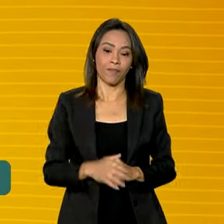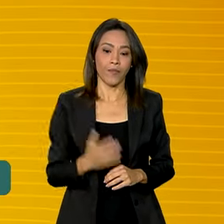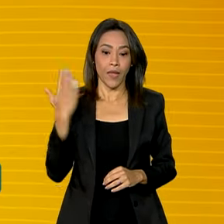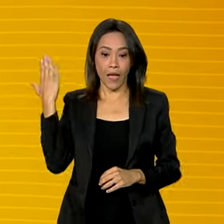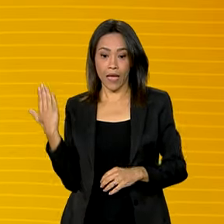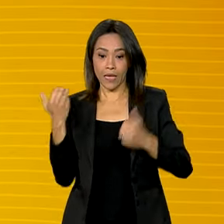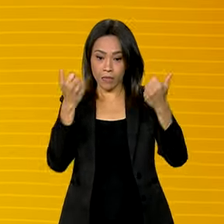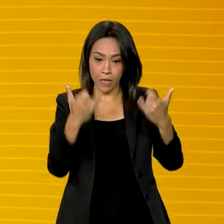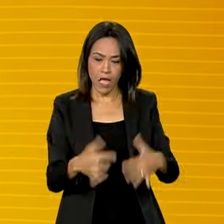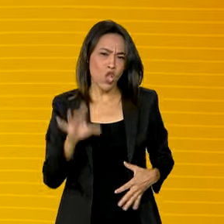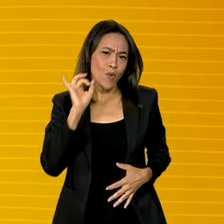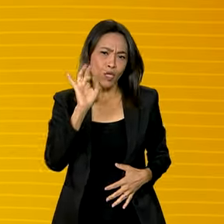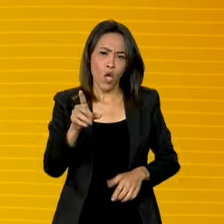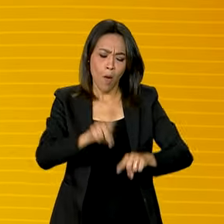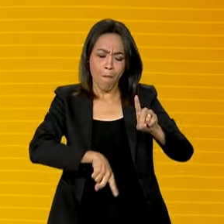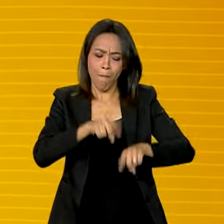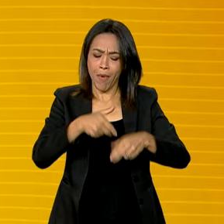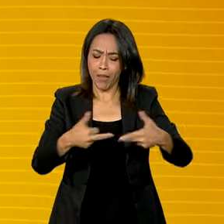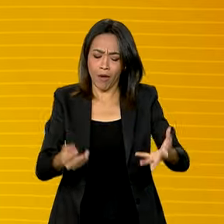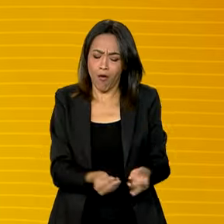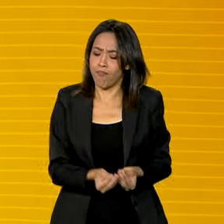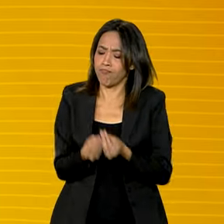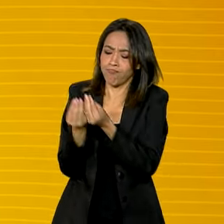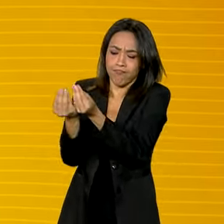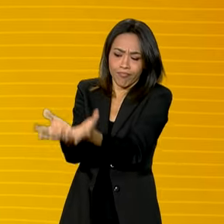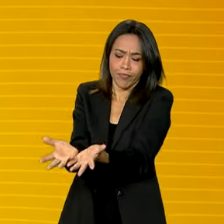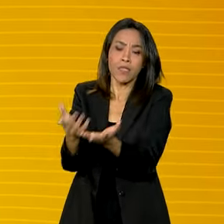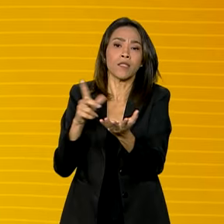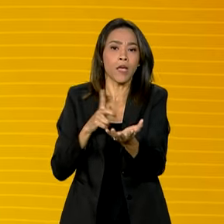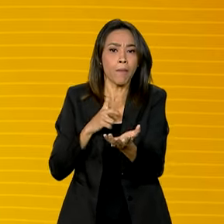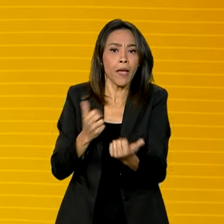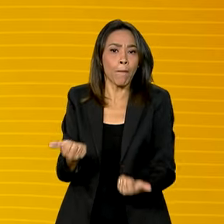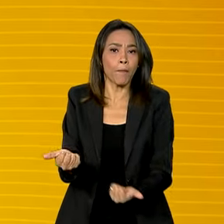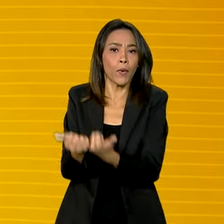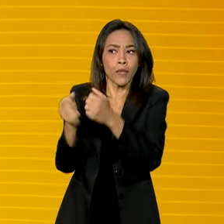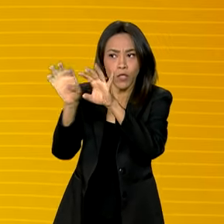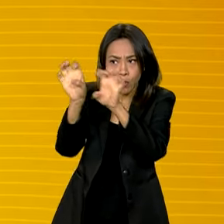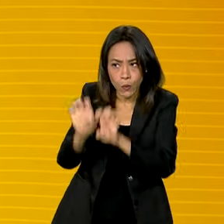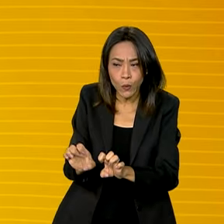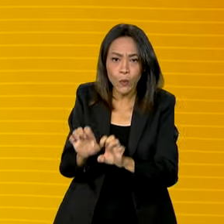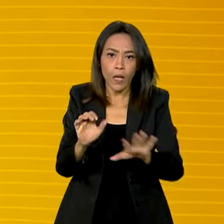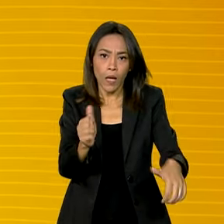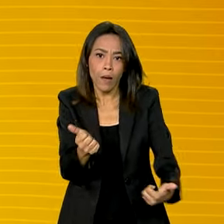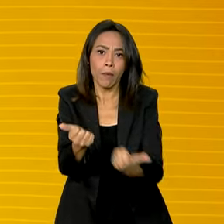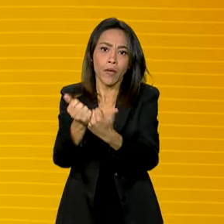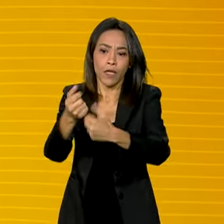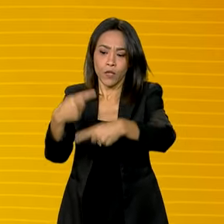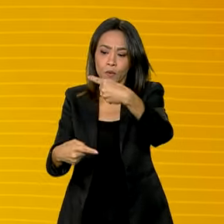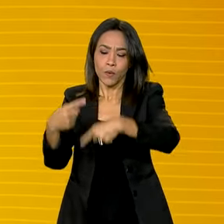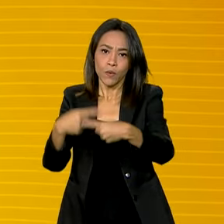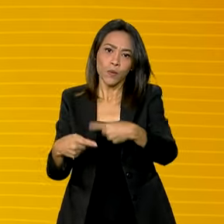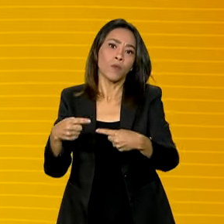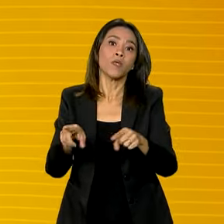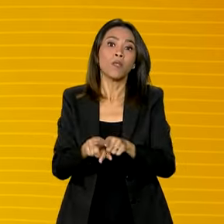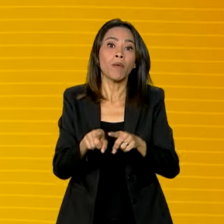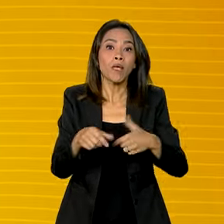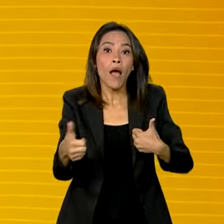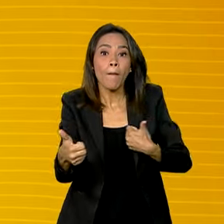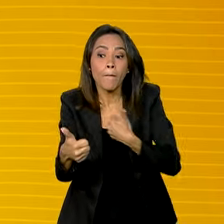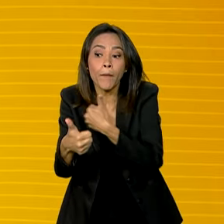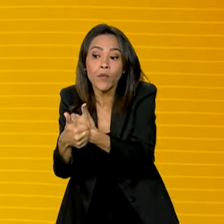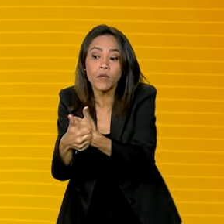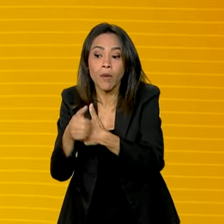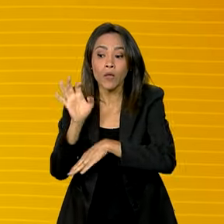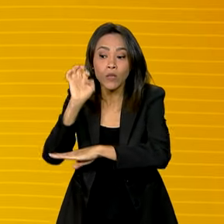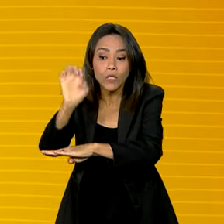né? A gente está também conseguindo realizar a estrutura, fortalecer as políticas, chegar junto aos estados para que a gente possa pensar os próximos